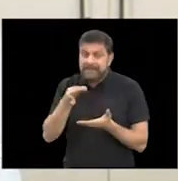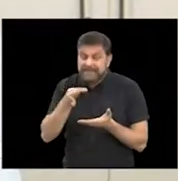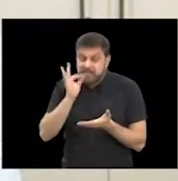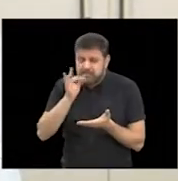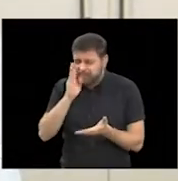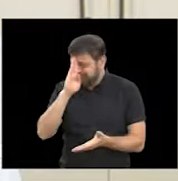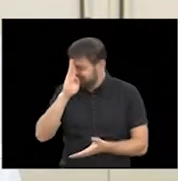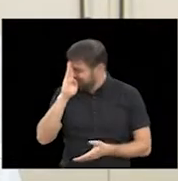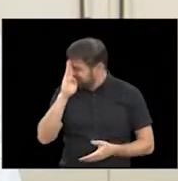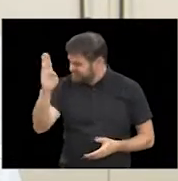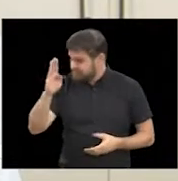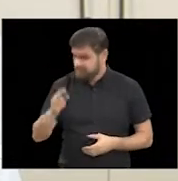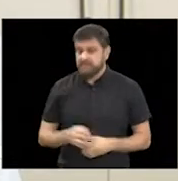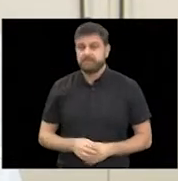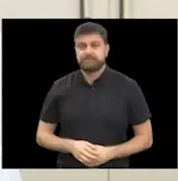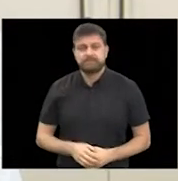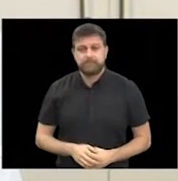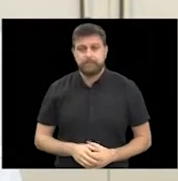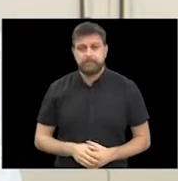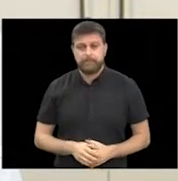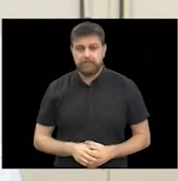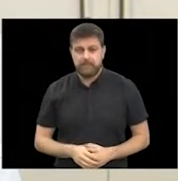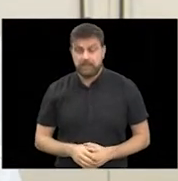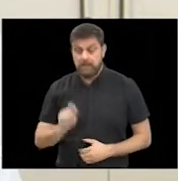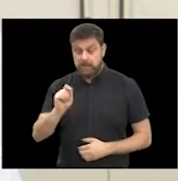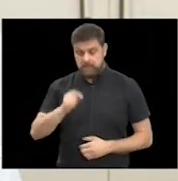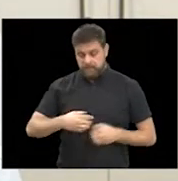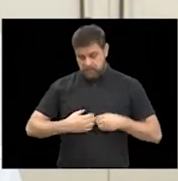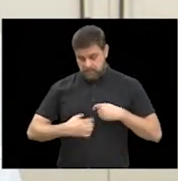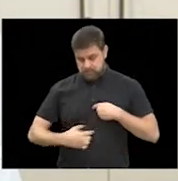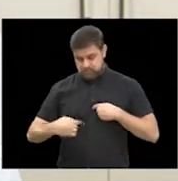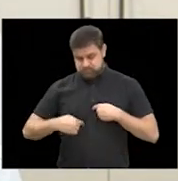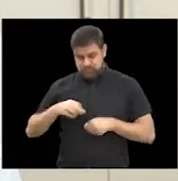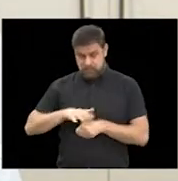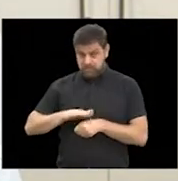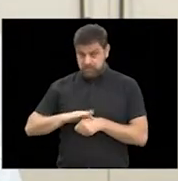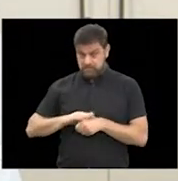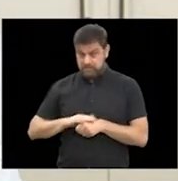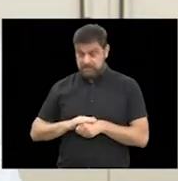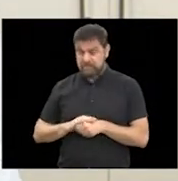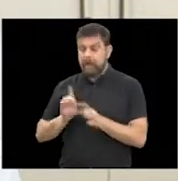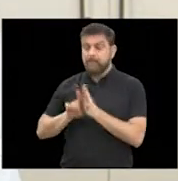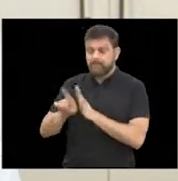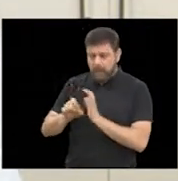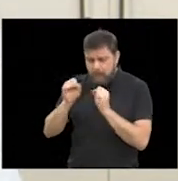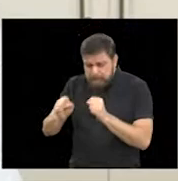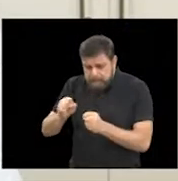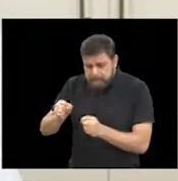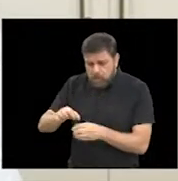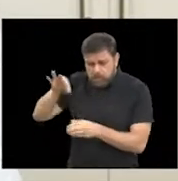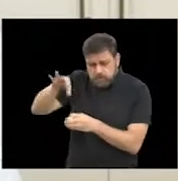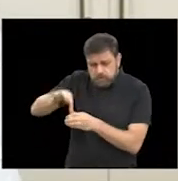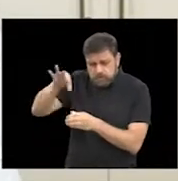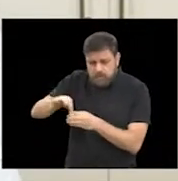café, chá preto, chá verde. Então, quem tem gastrite ou úlcera tem que ver se pode consumir e se consumir a forma